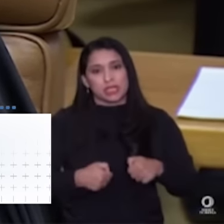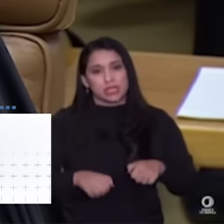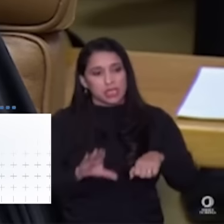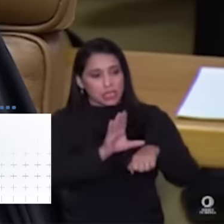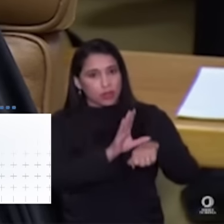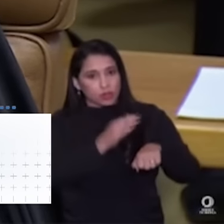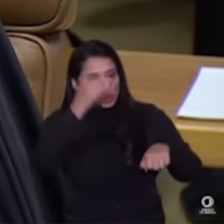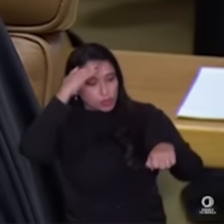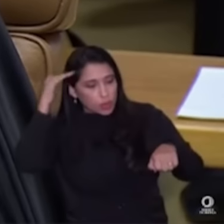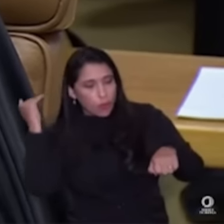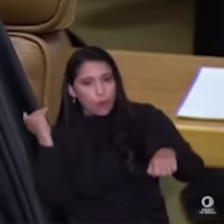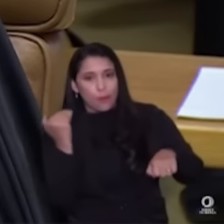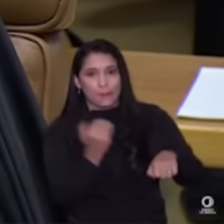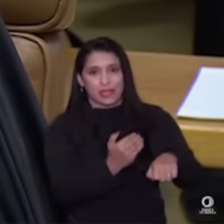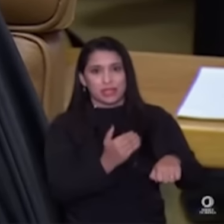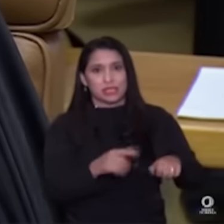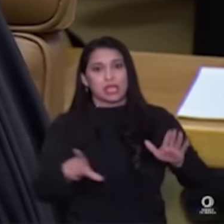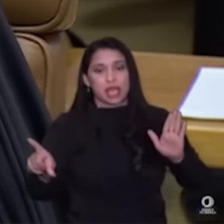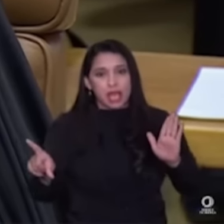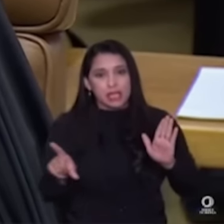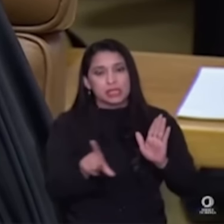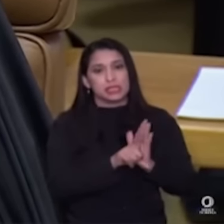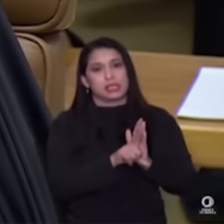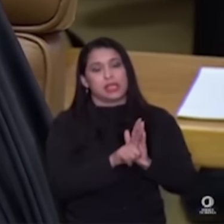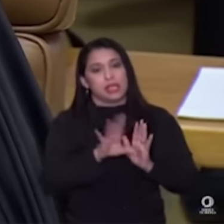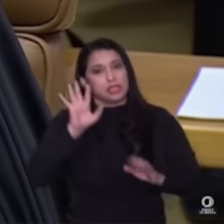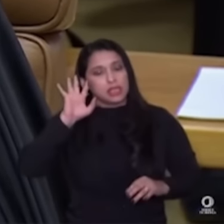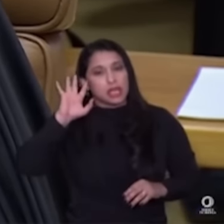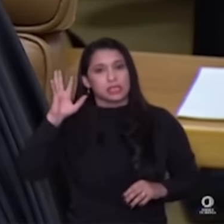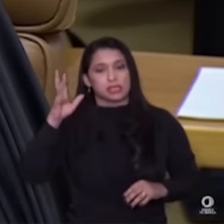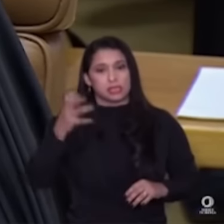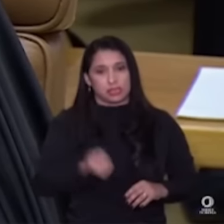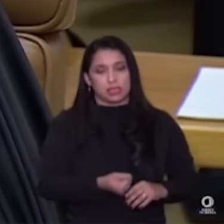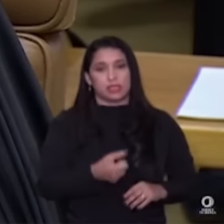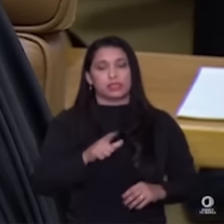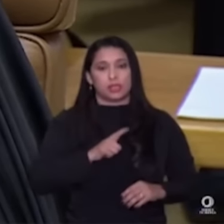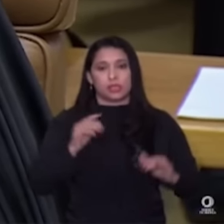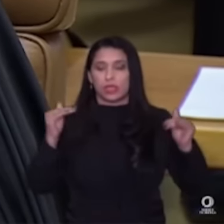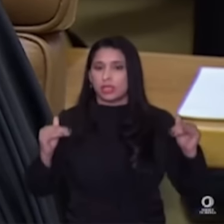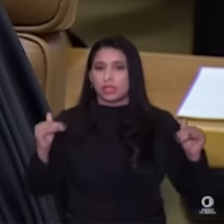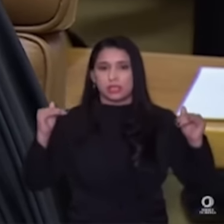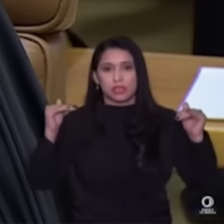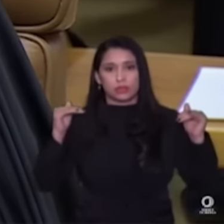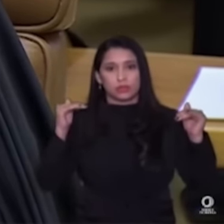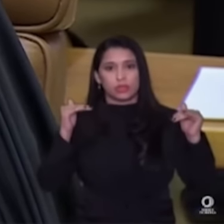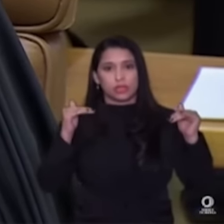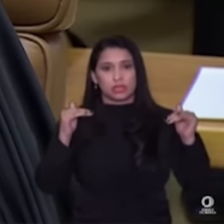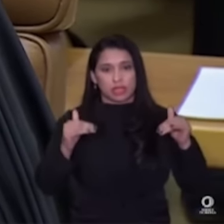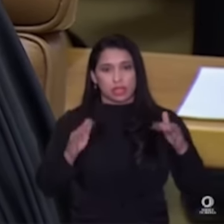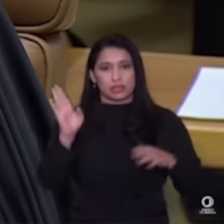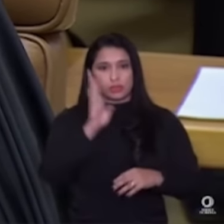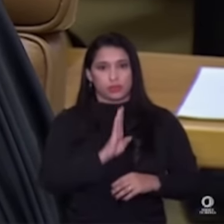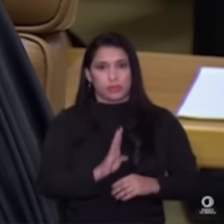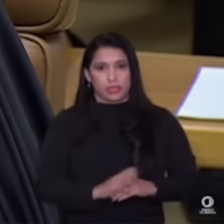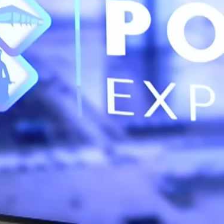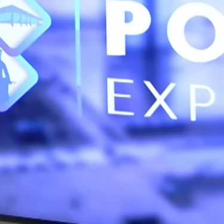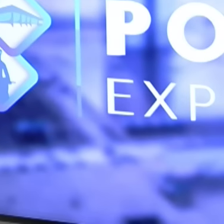Constituição Federal, às leis e às decisões das autoridades